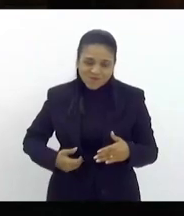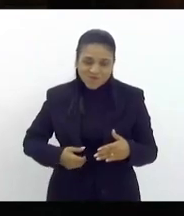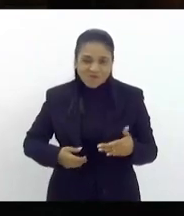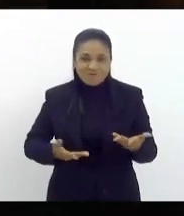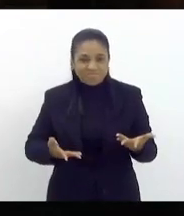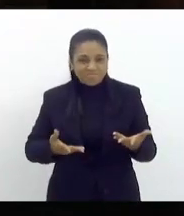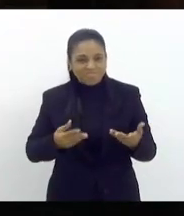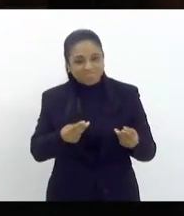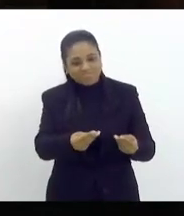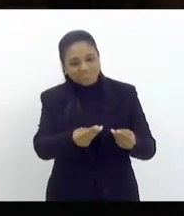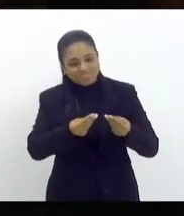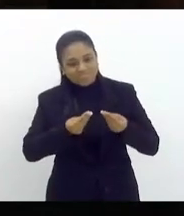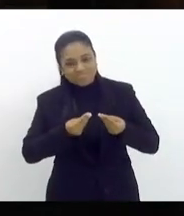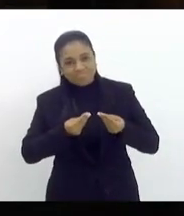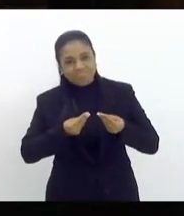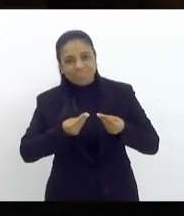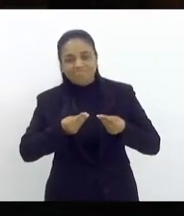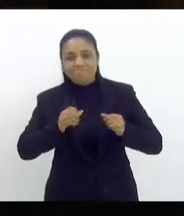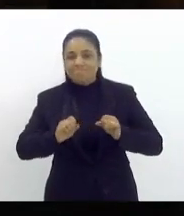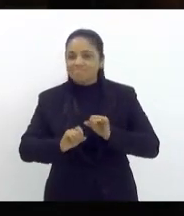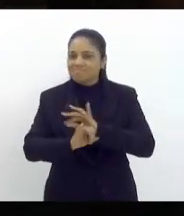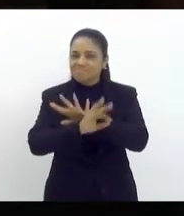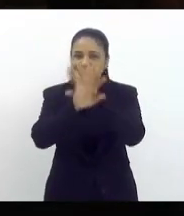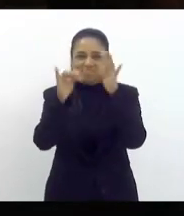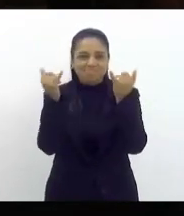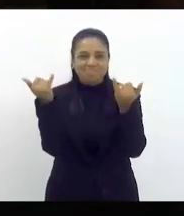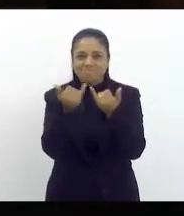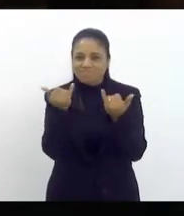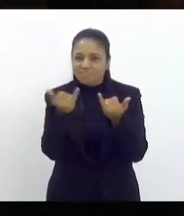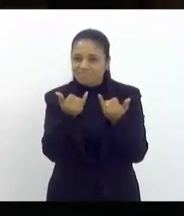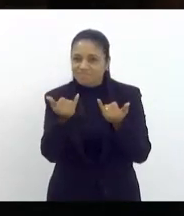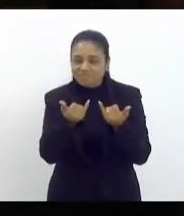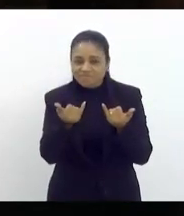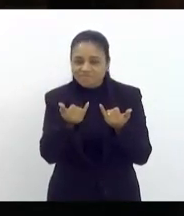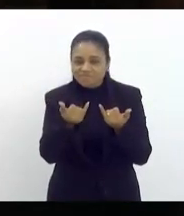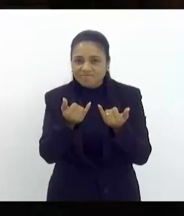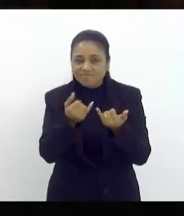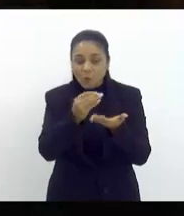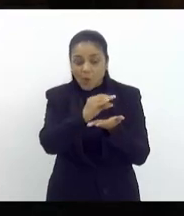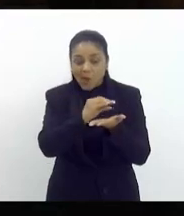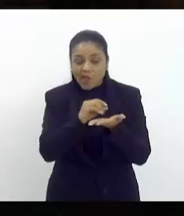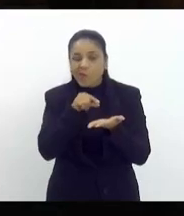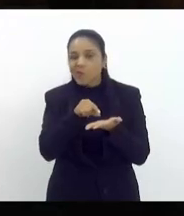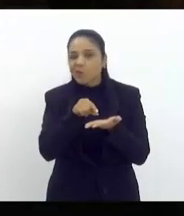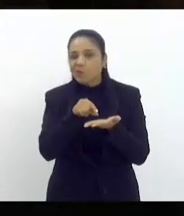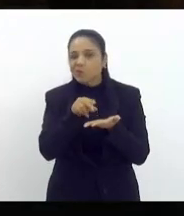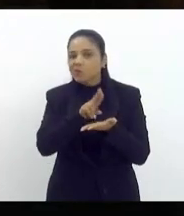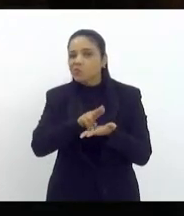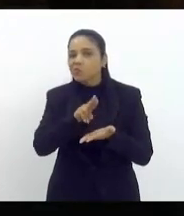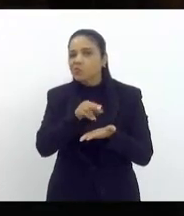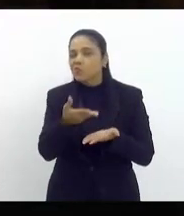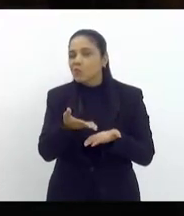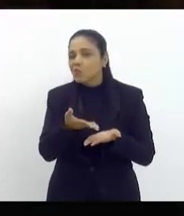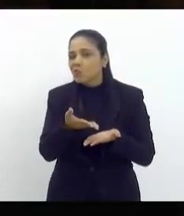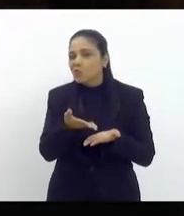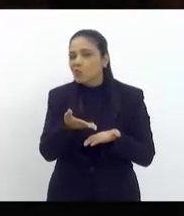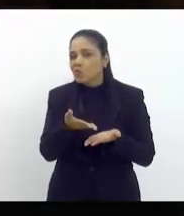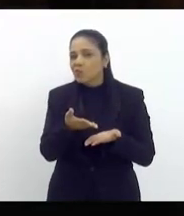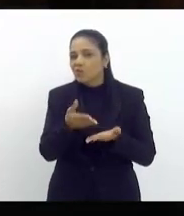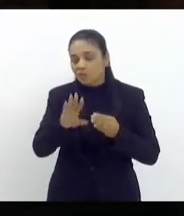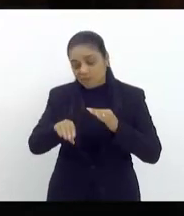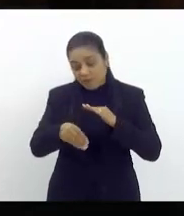trouxe a transparência dessas informações com relação aos recursos empenhados então a nossa emenda